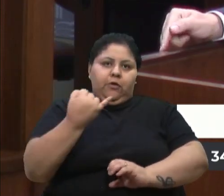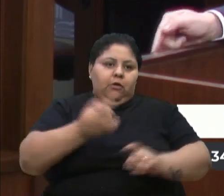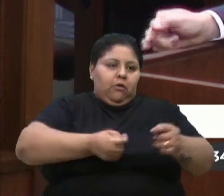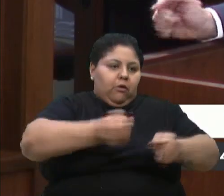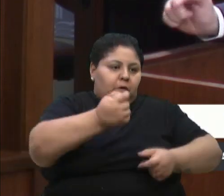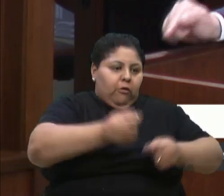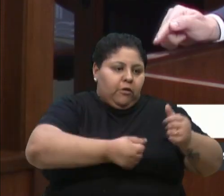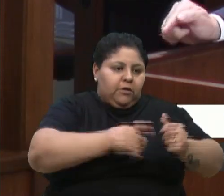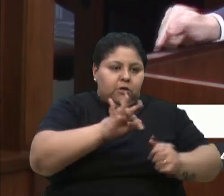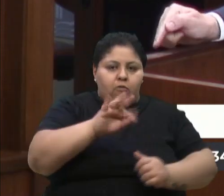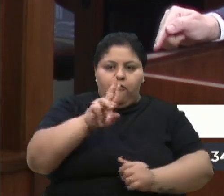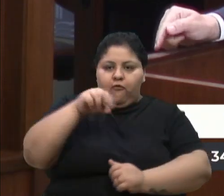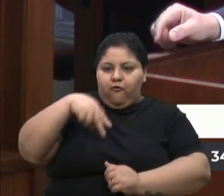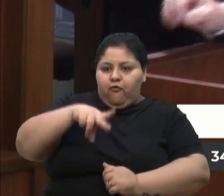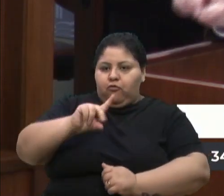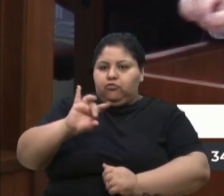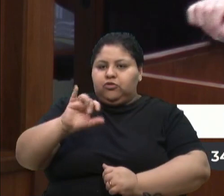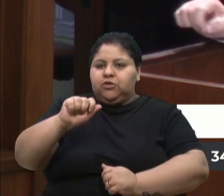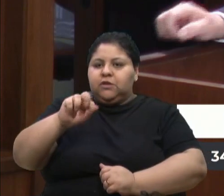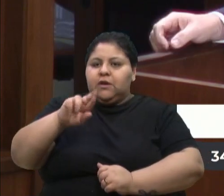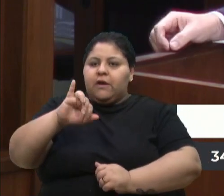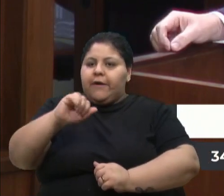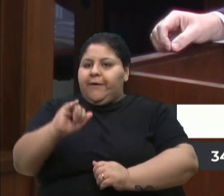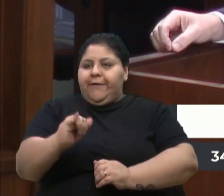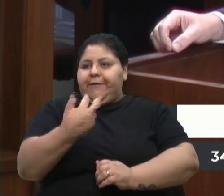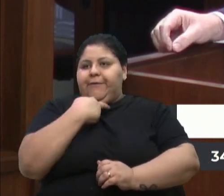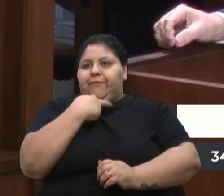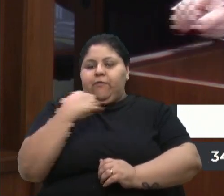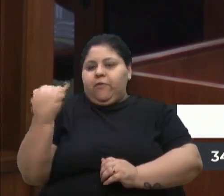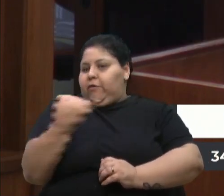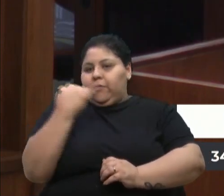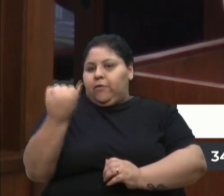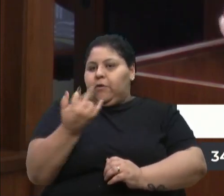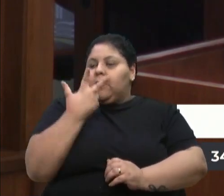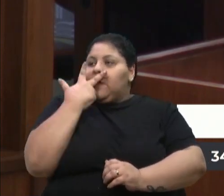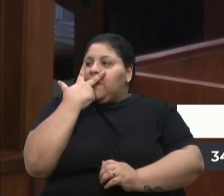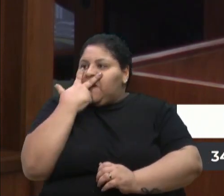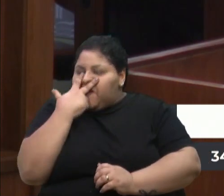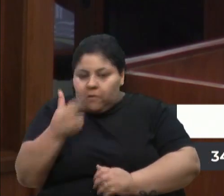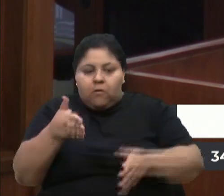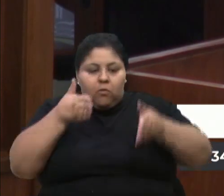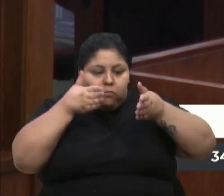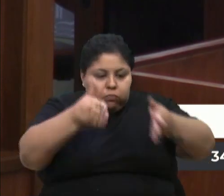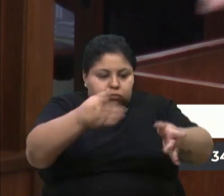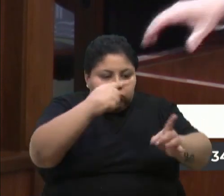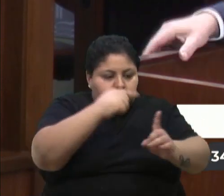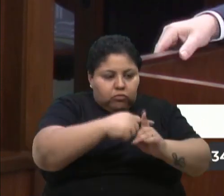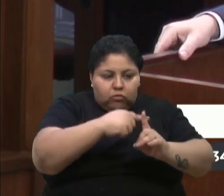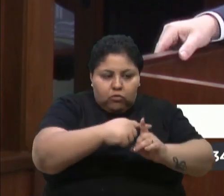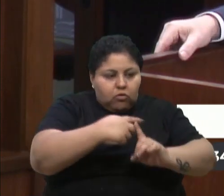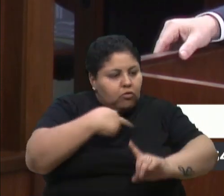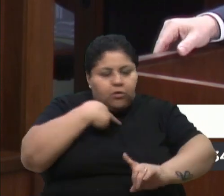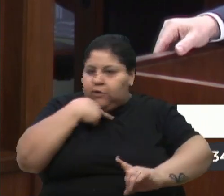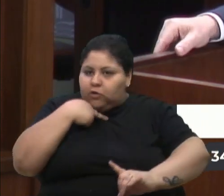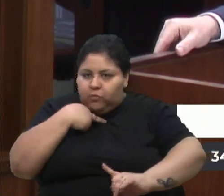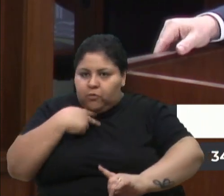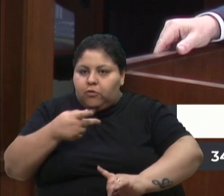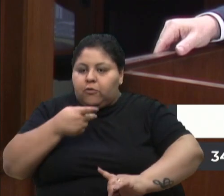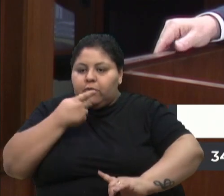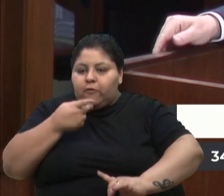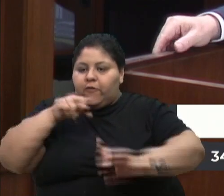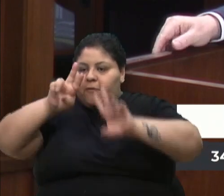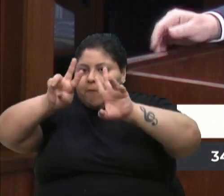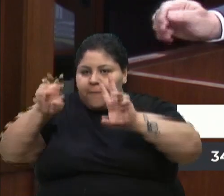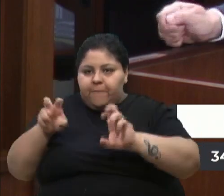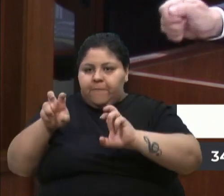os assuntos são importantes, assim como a questão das funerárias. O que não dá é para a gente tratar essa matéria de forma assodada,